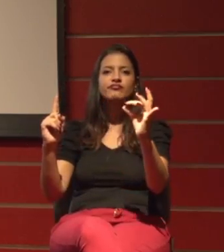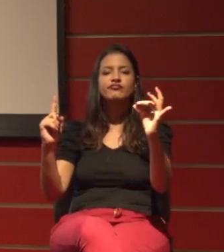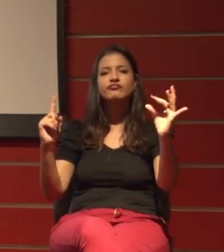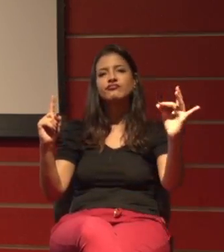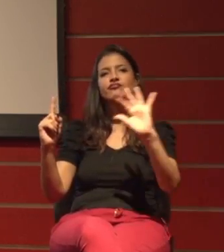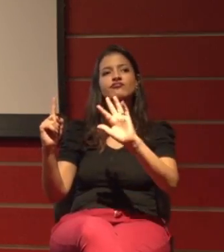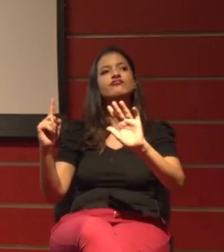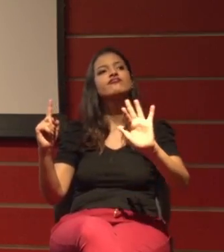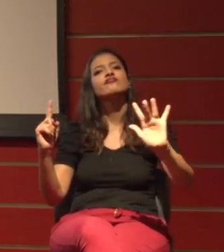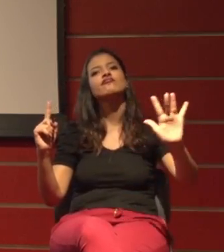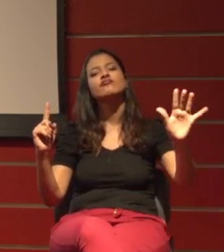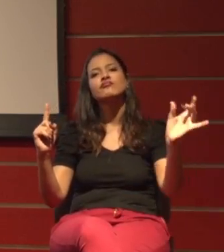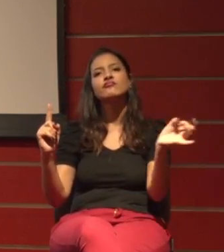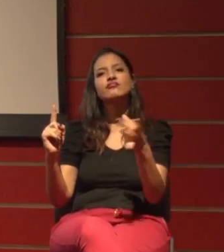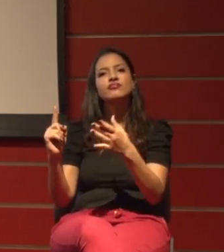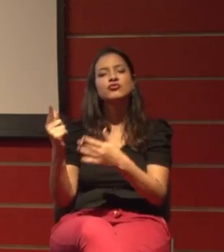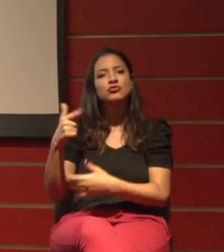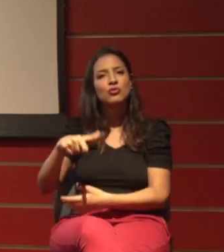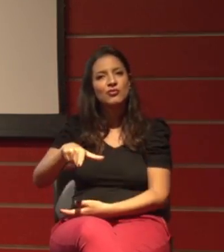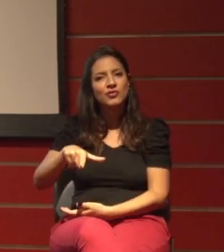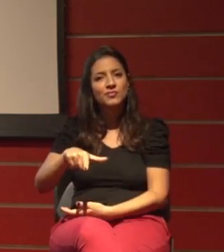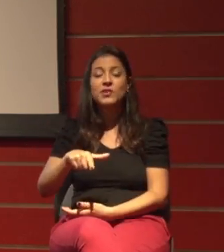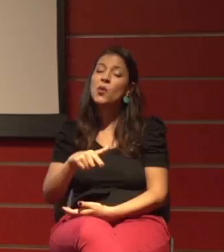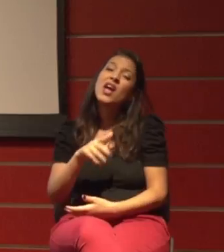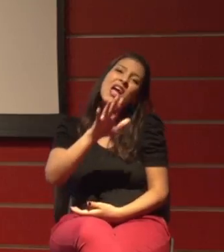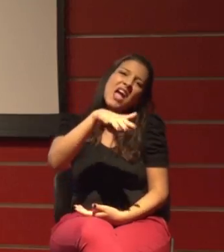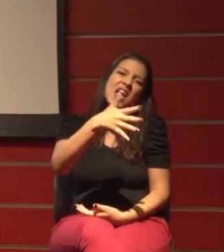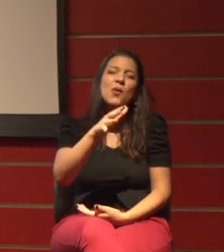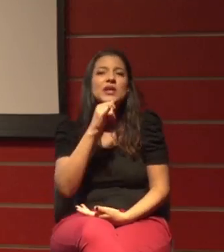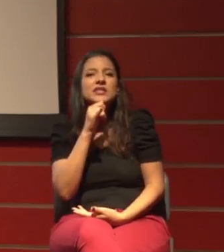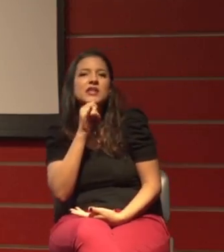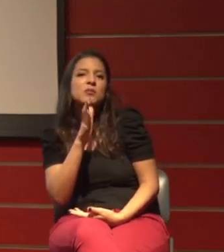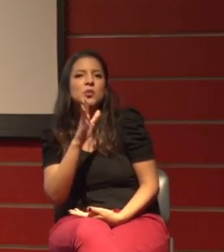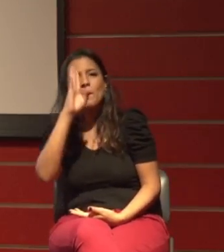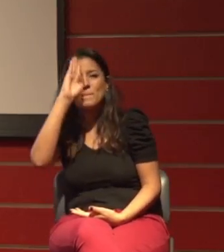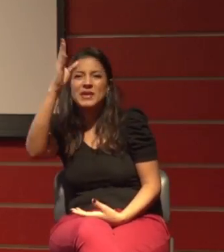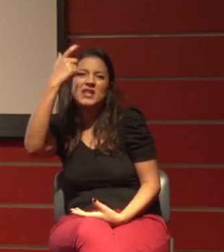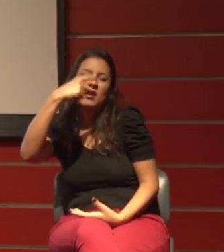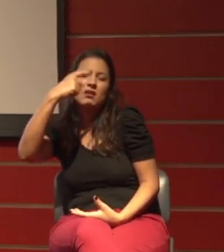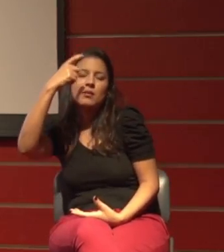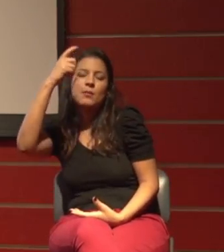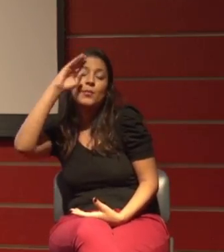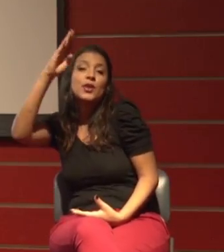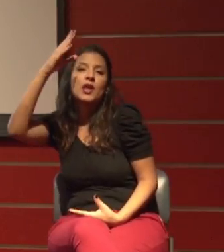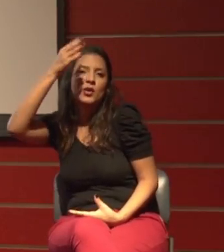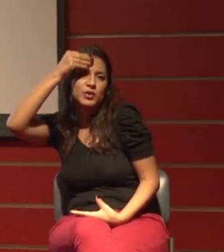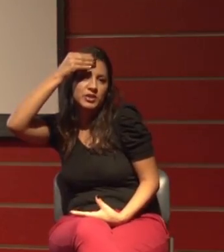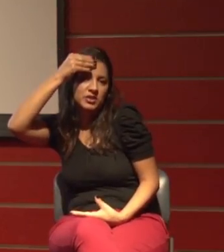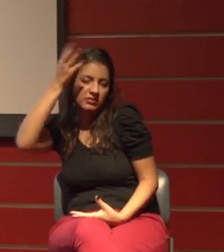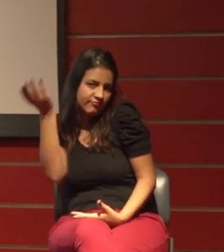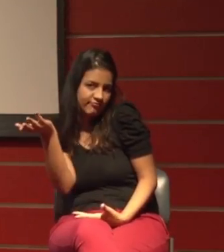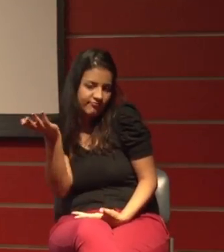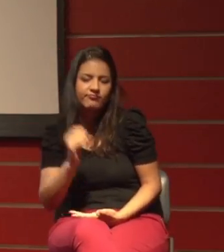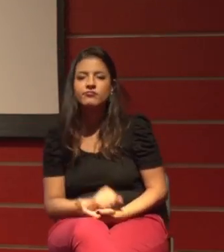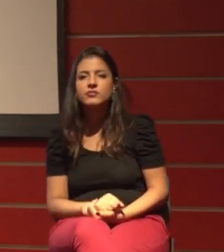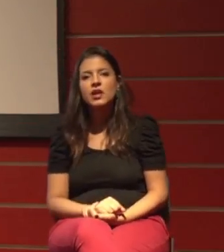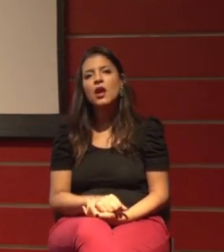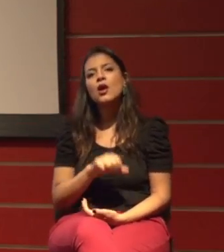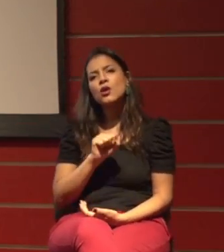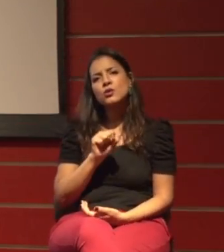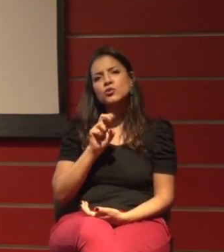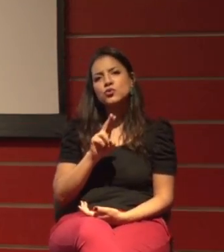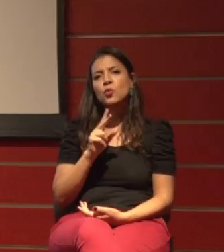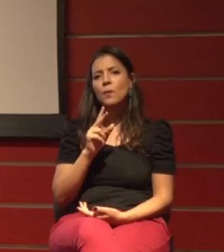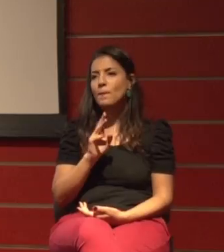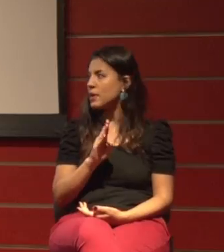conflito interno de protagonista a gente tem que ter subplots né Cada sub ou seja subplots são as histórias paralelas que vão acontecer